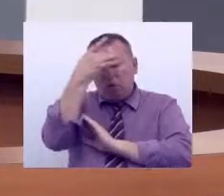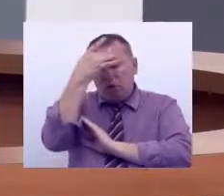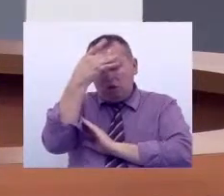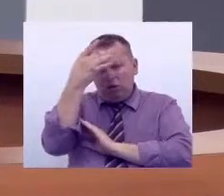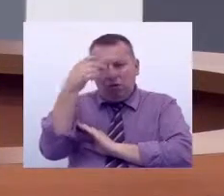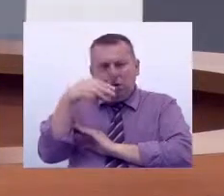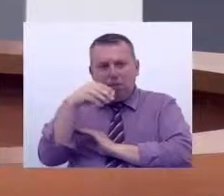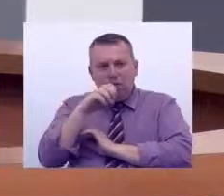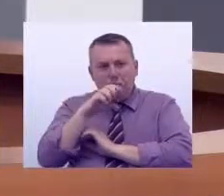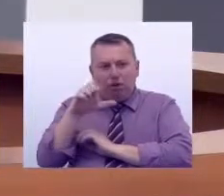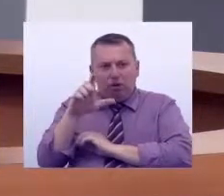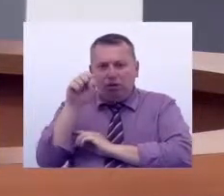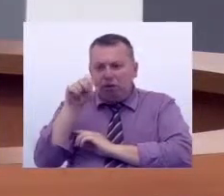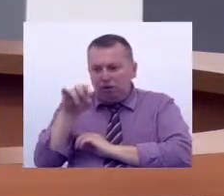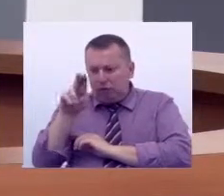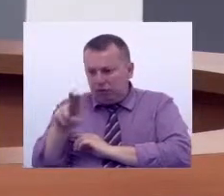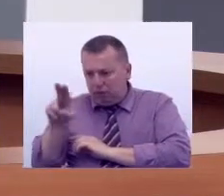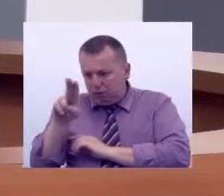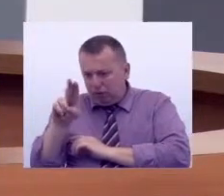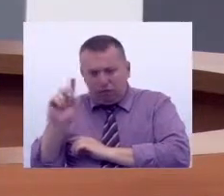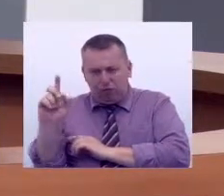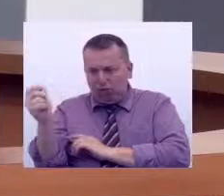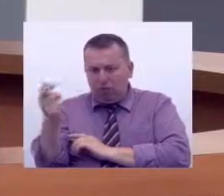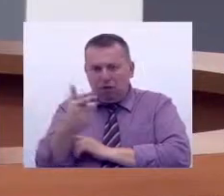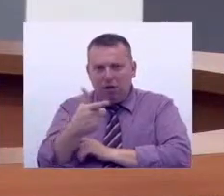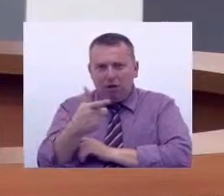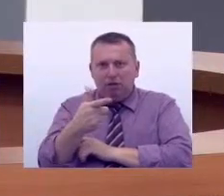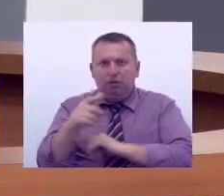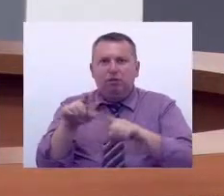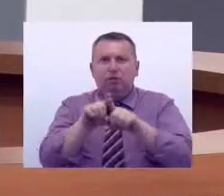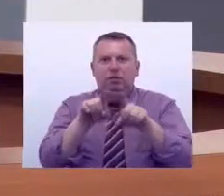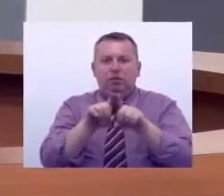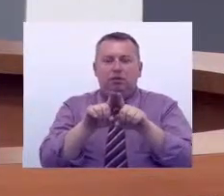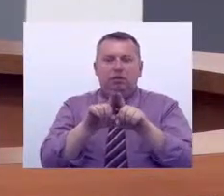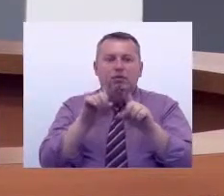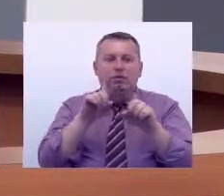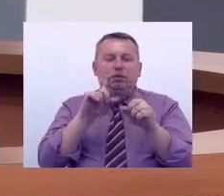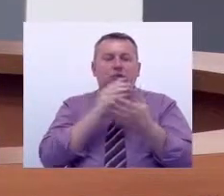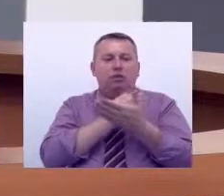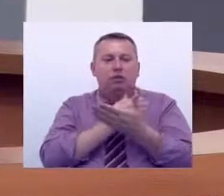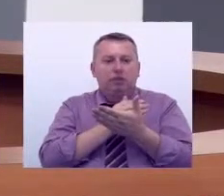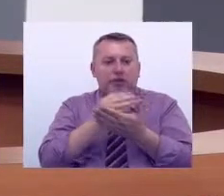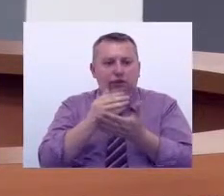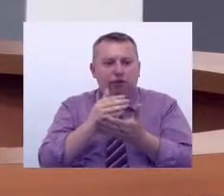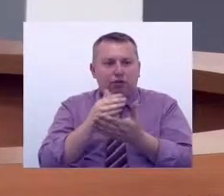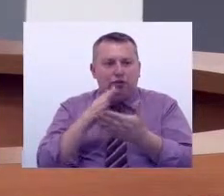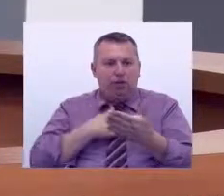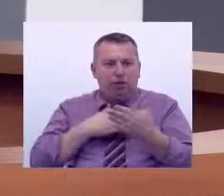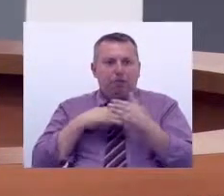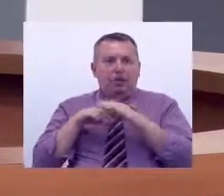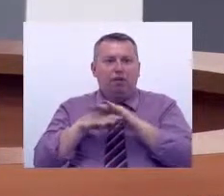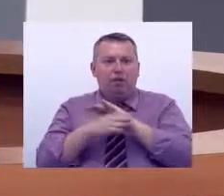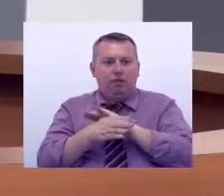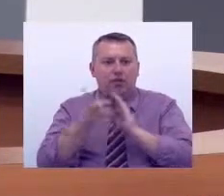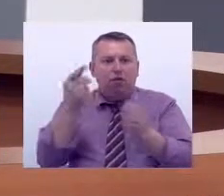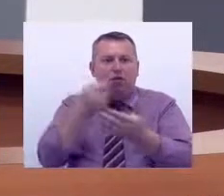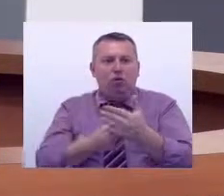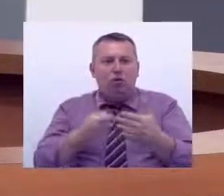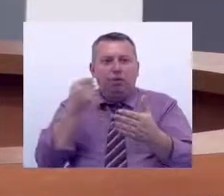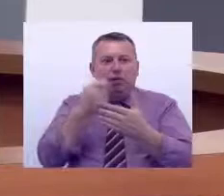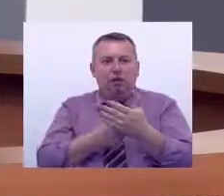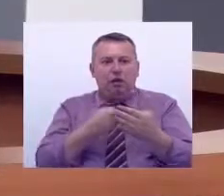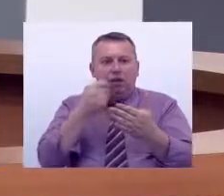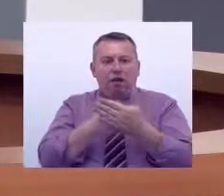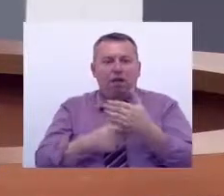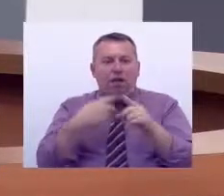não deve pagar pelo que a gente não está utilizando, né? E a questão de ser um vício de iniciativa, que eu disse que para mim é um vício de cobrança,